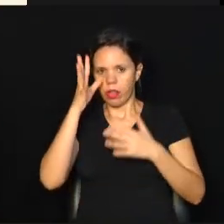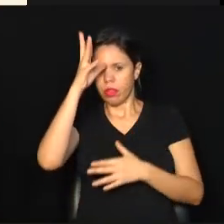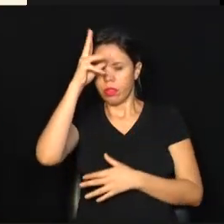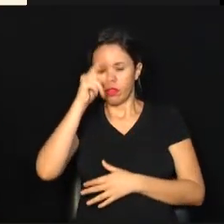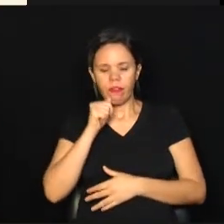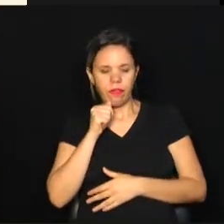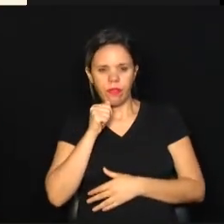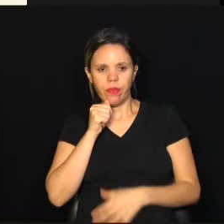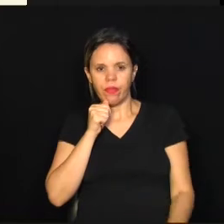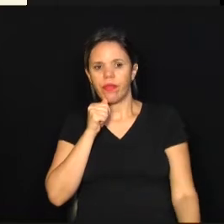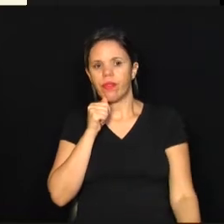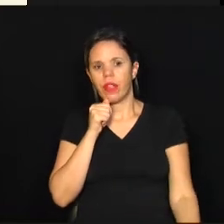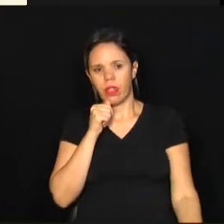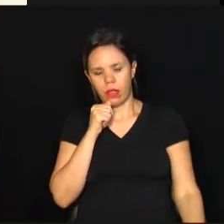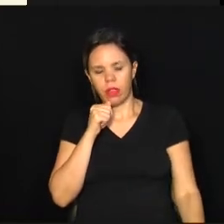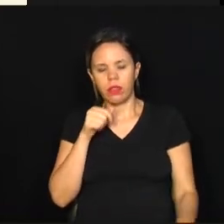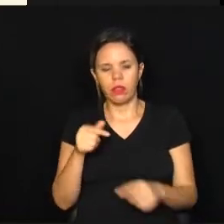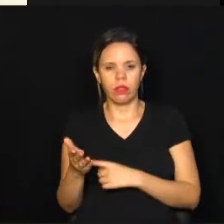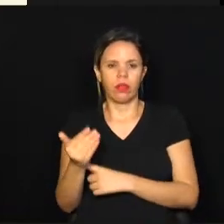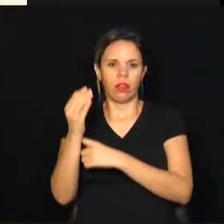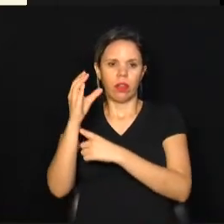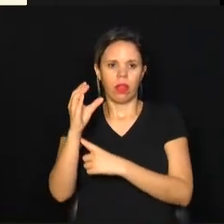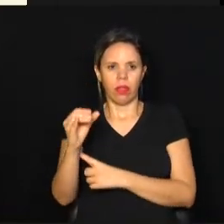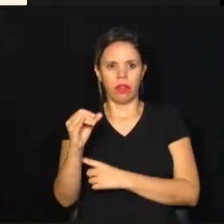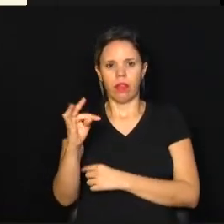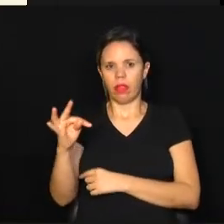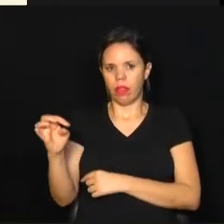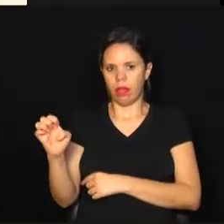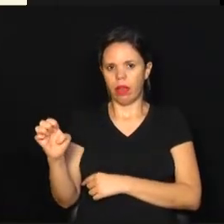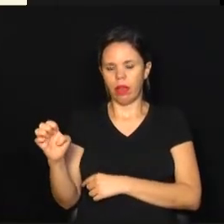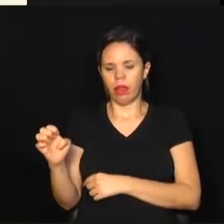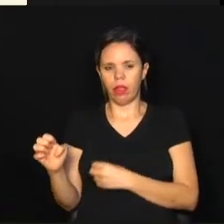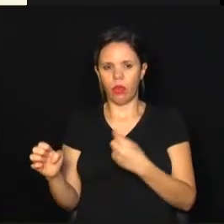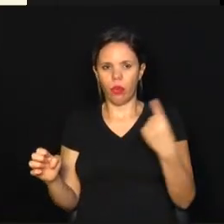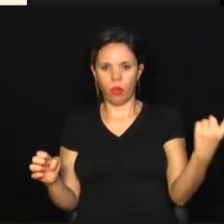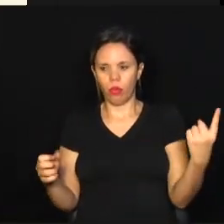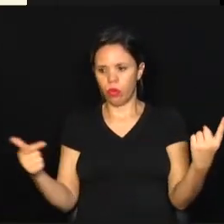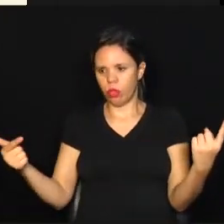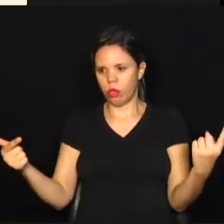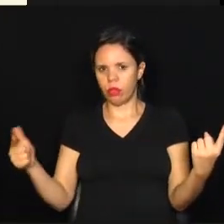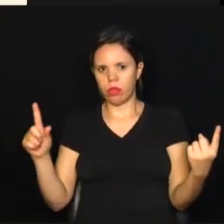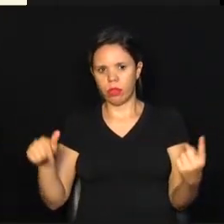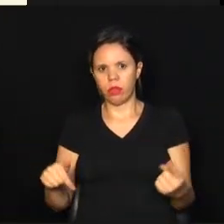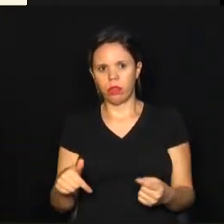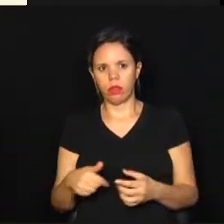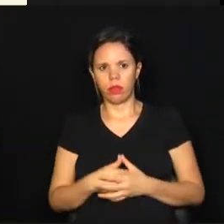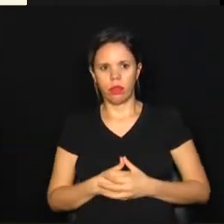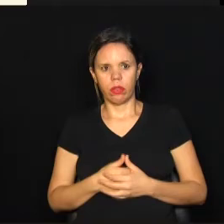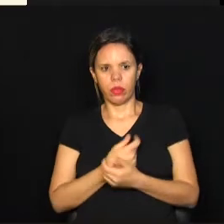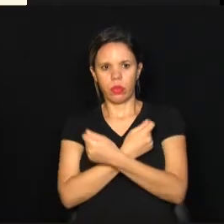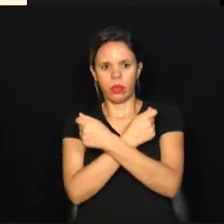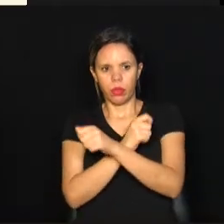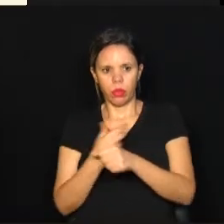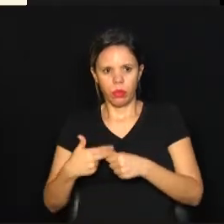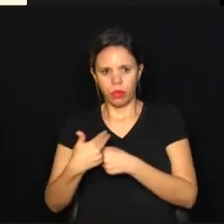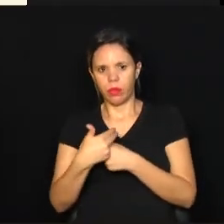de Tecnologia, que é o Ciatec 1. E nós temos o Ciatec 2, que é compreendido ali na região da PUC e